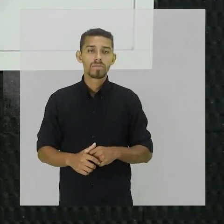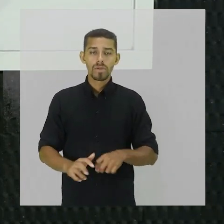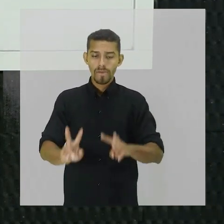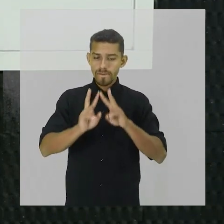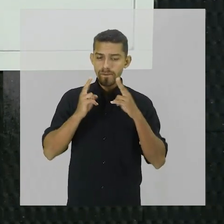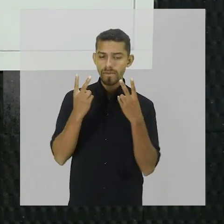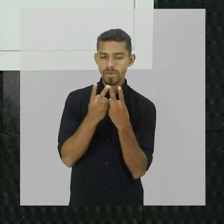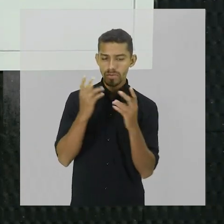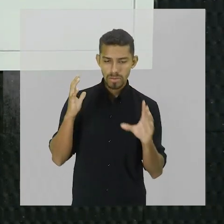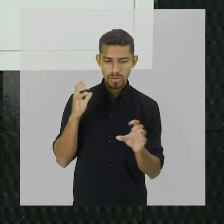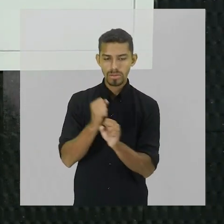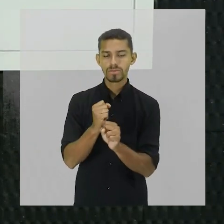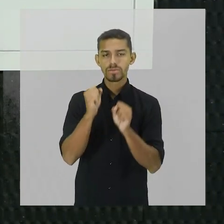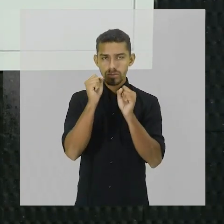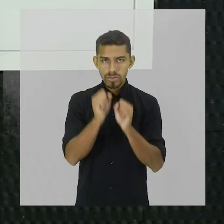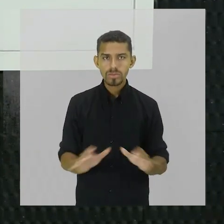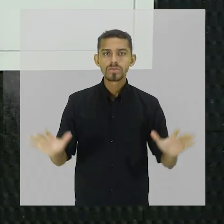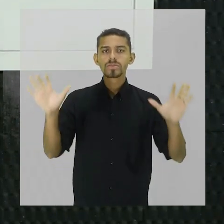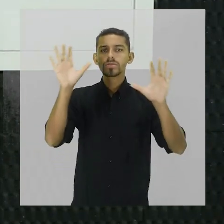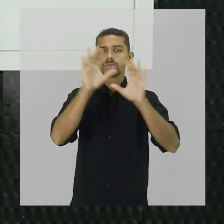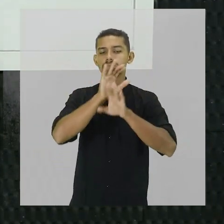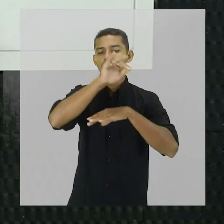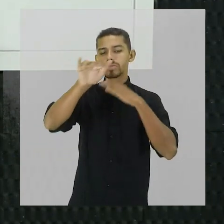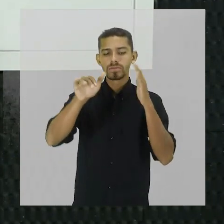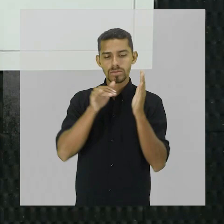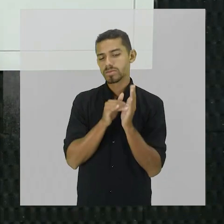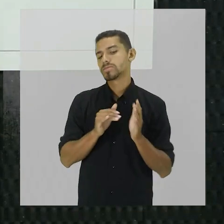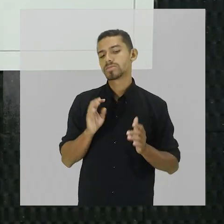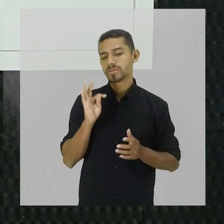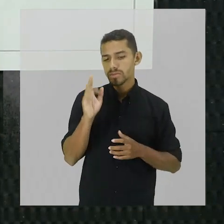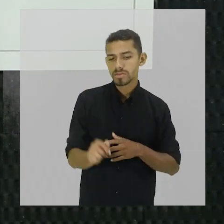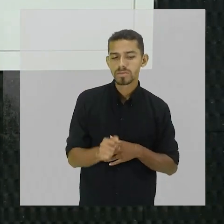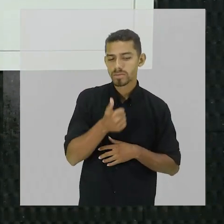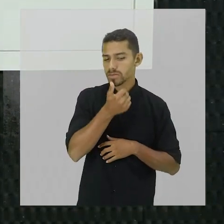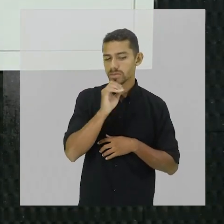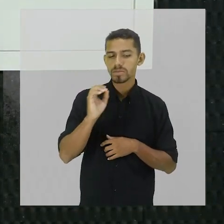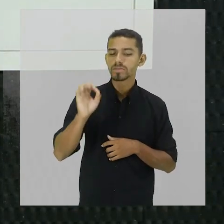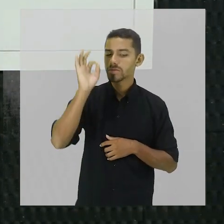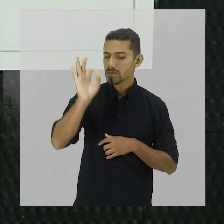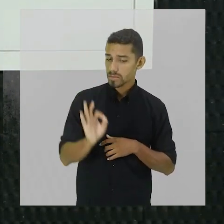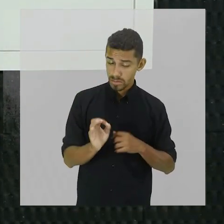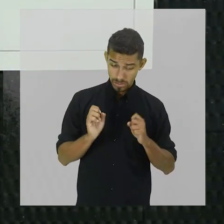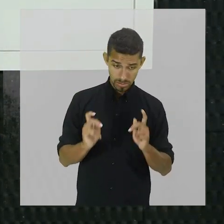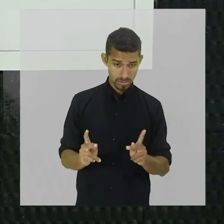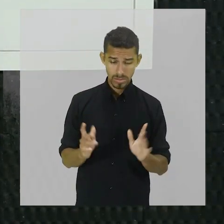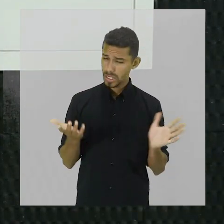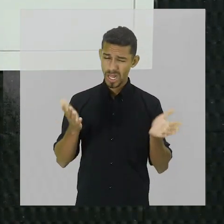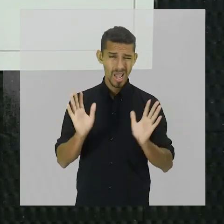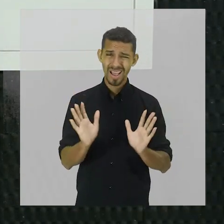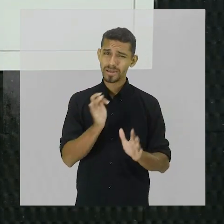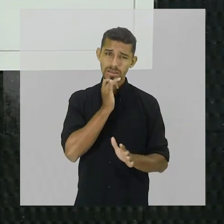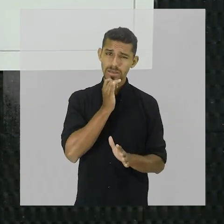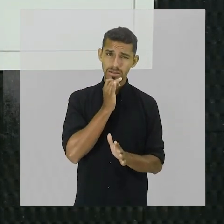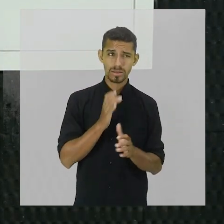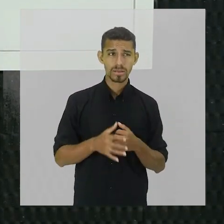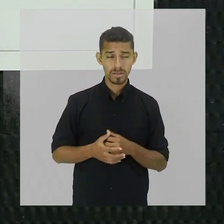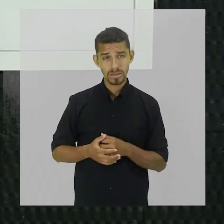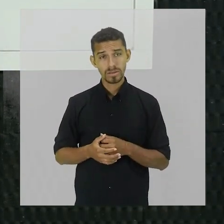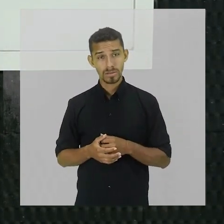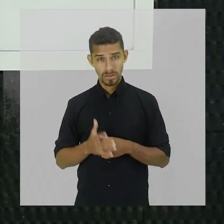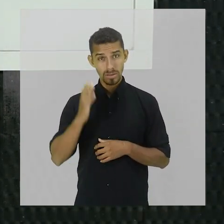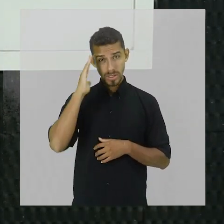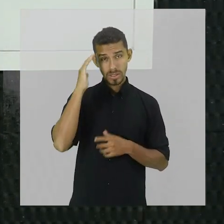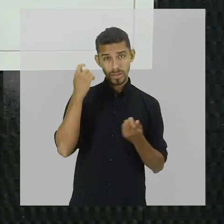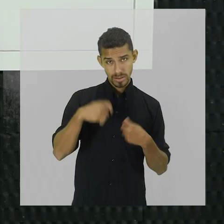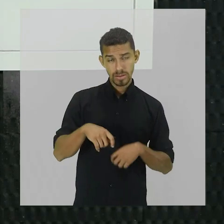todo, o volume do cubo inteiro, maciço, todo o espaço do cubo. Ele não quer só o espaço compreendido entre a bola